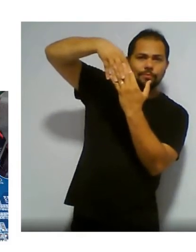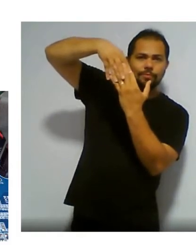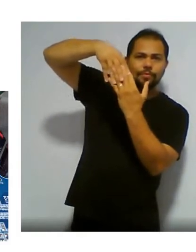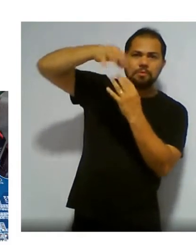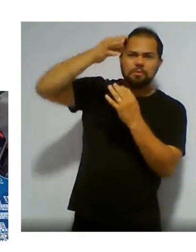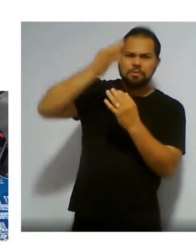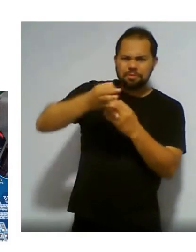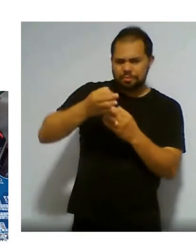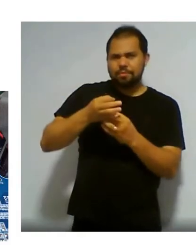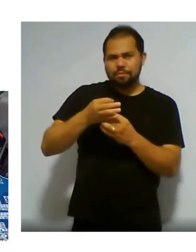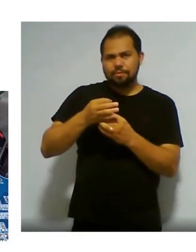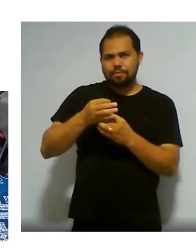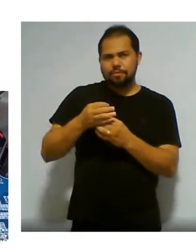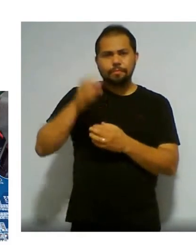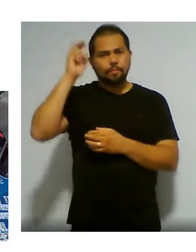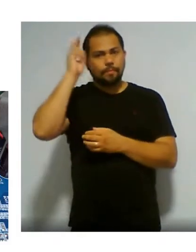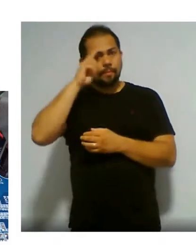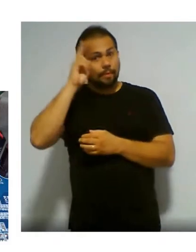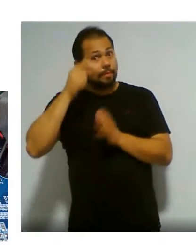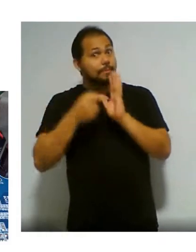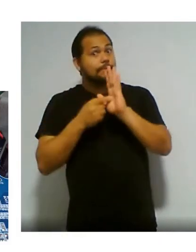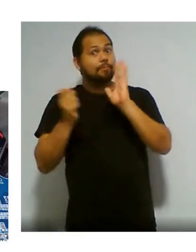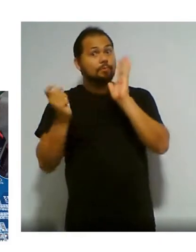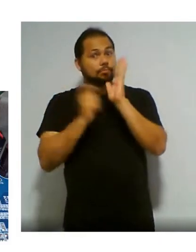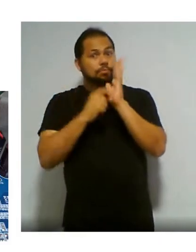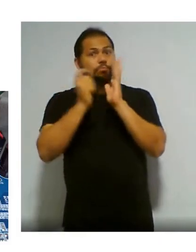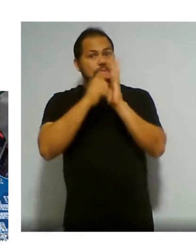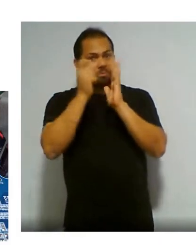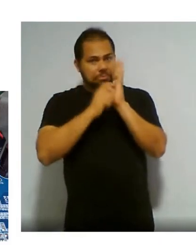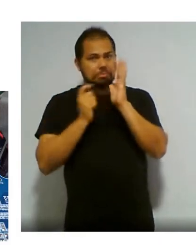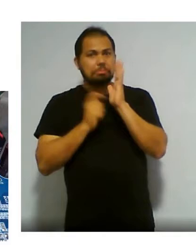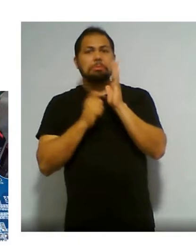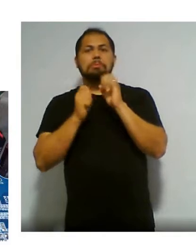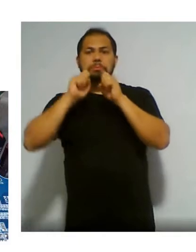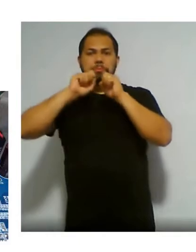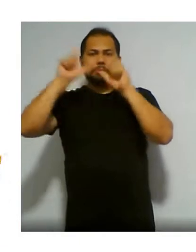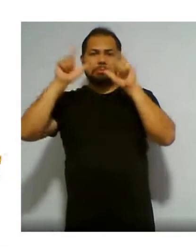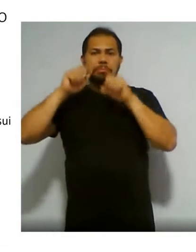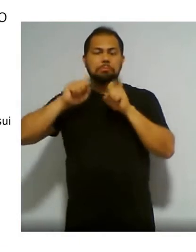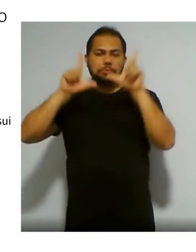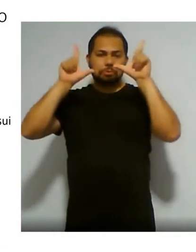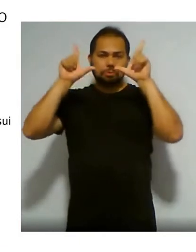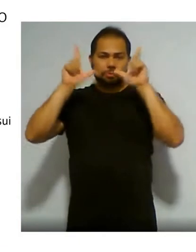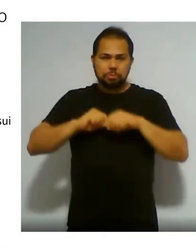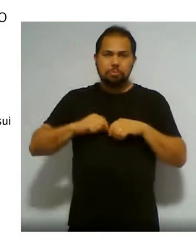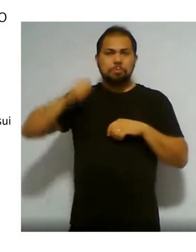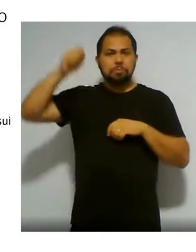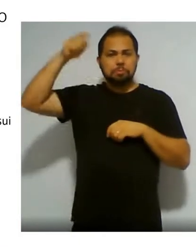computador, os botões, as luzes, as portas USB de áudio que tiverem na placa-mãe.